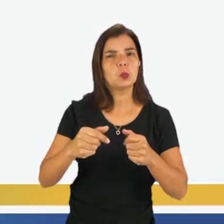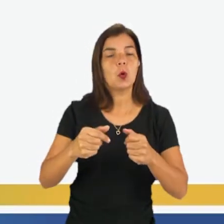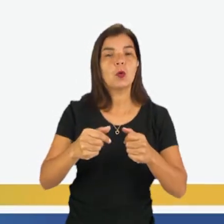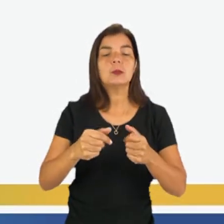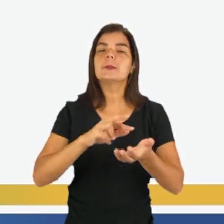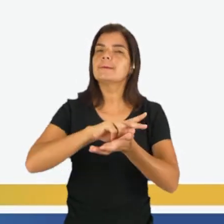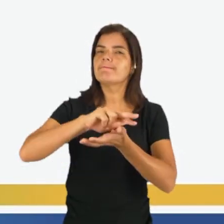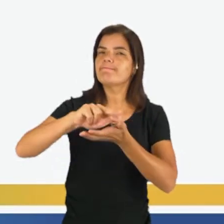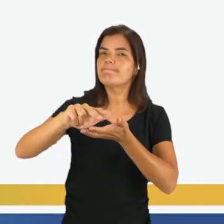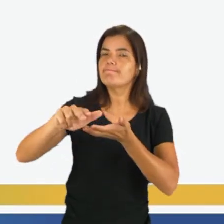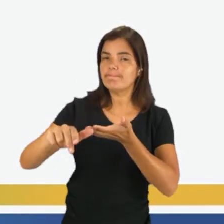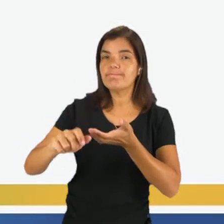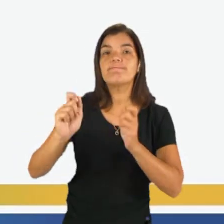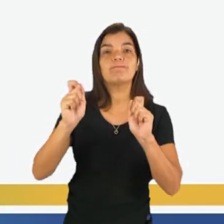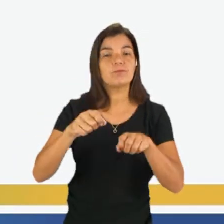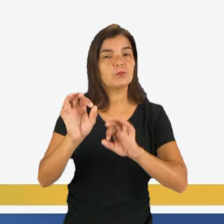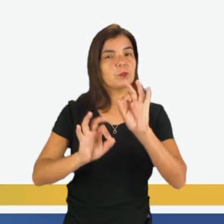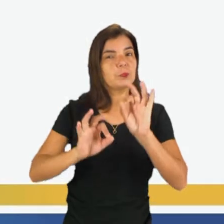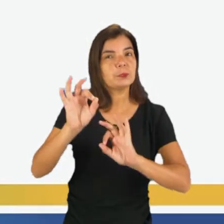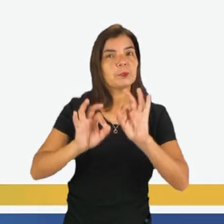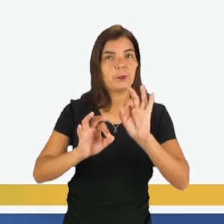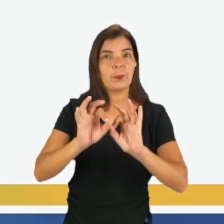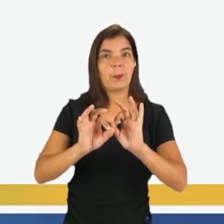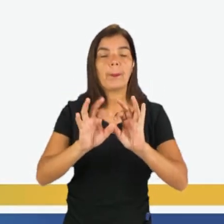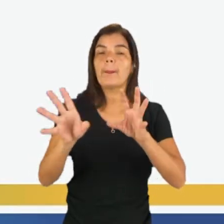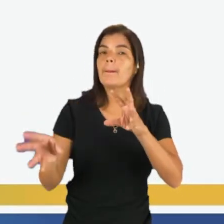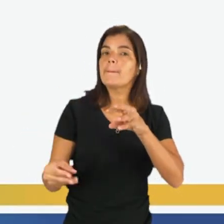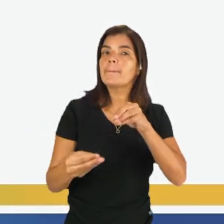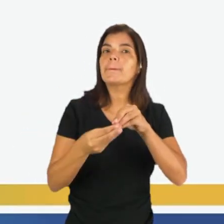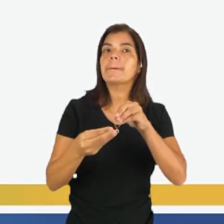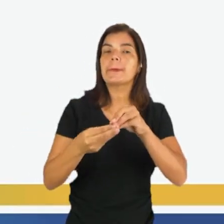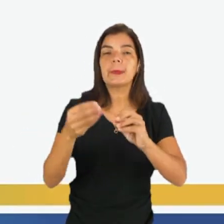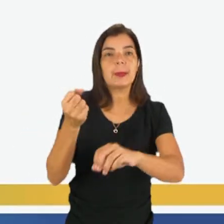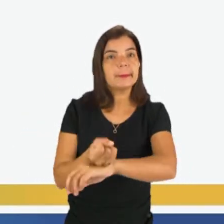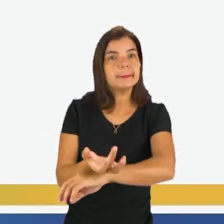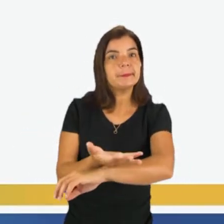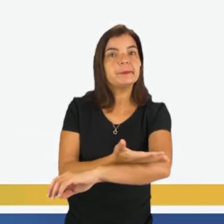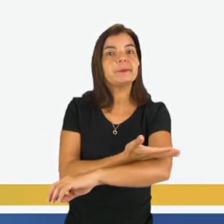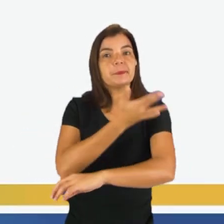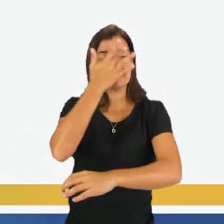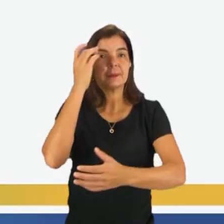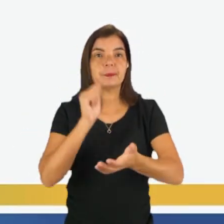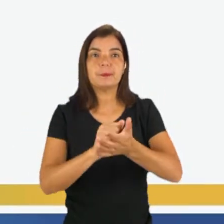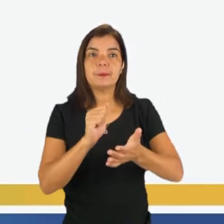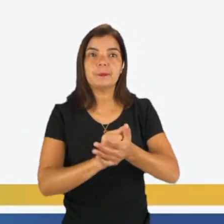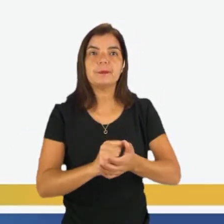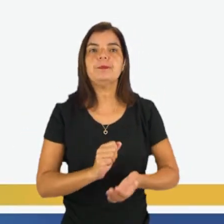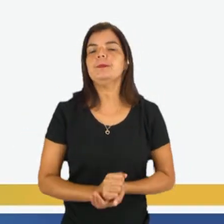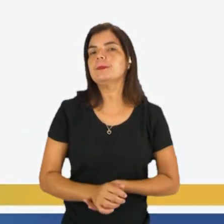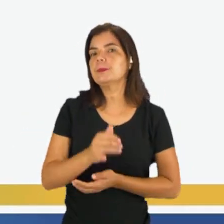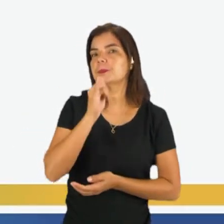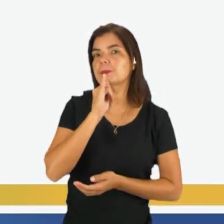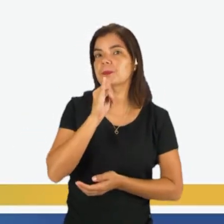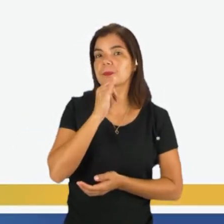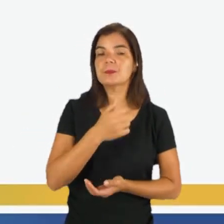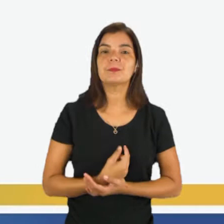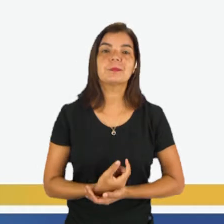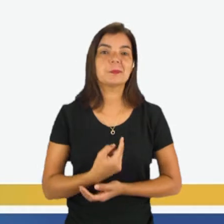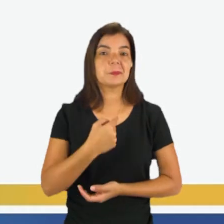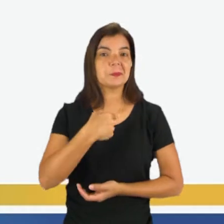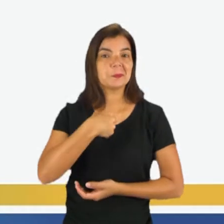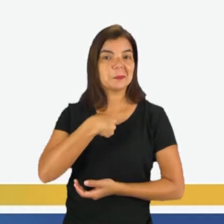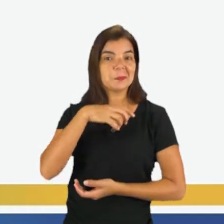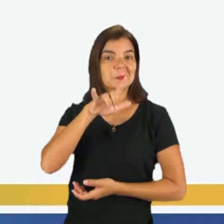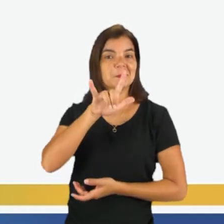utilizados de modo a construir uma mensagem pautada pelos sentimentos do enunciador. Exemplo: